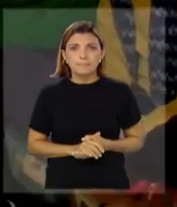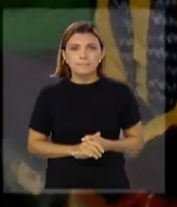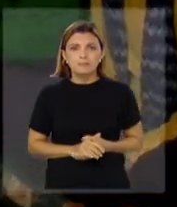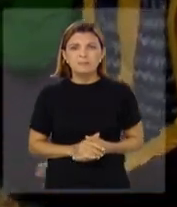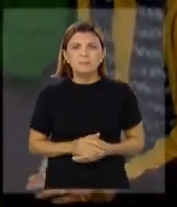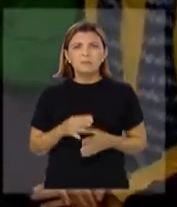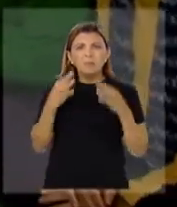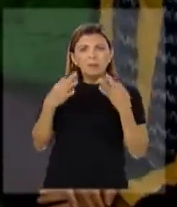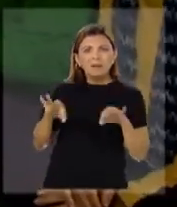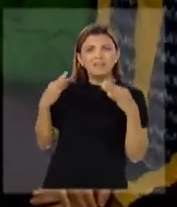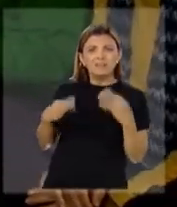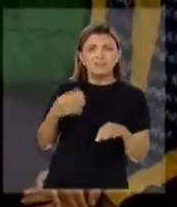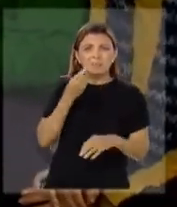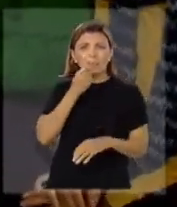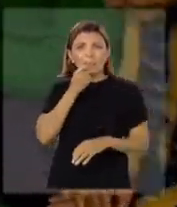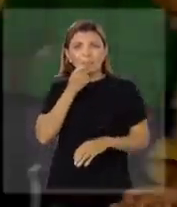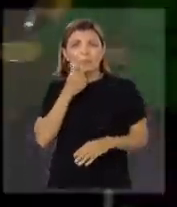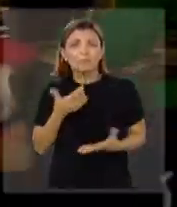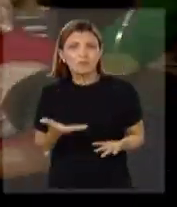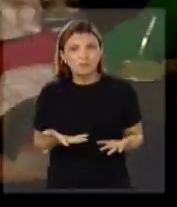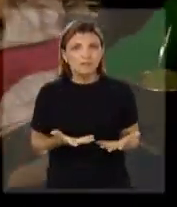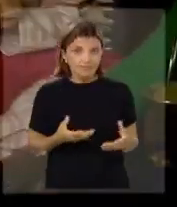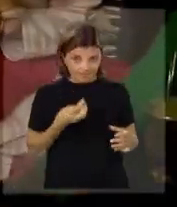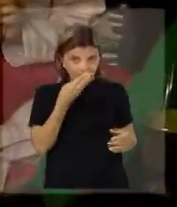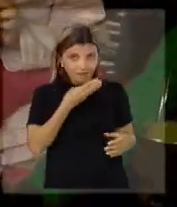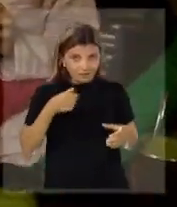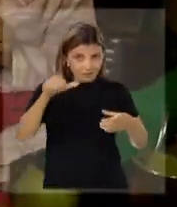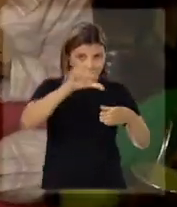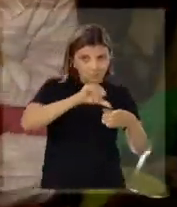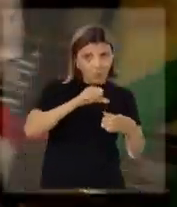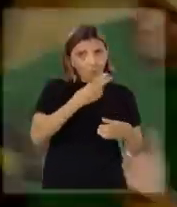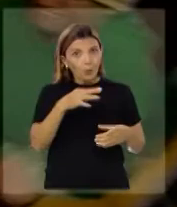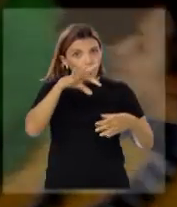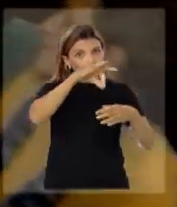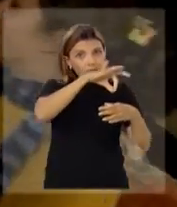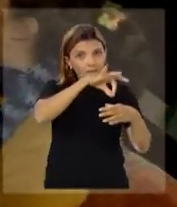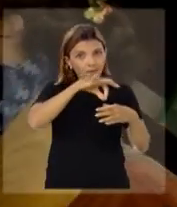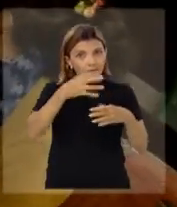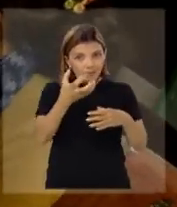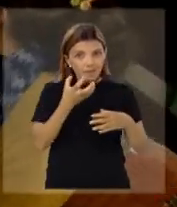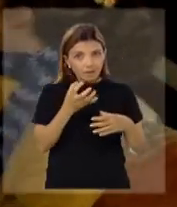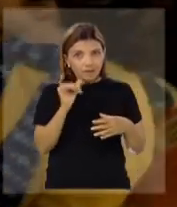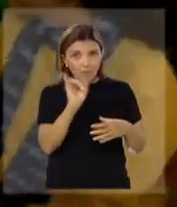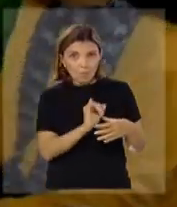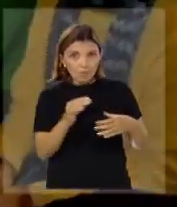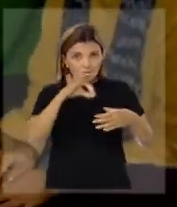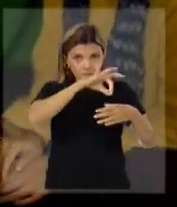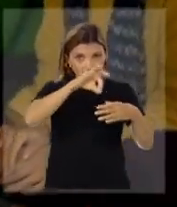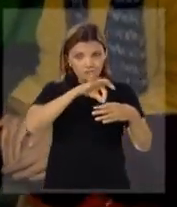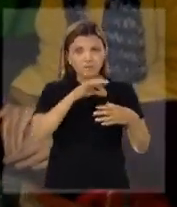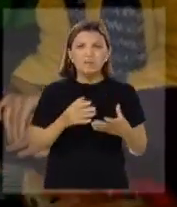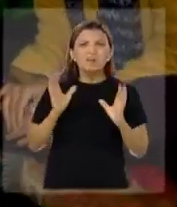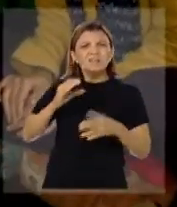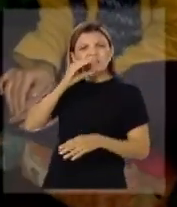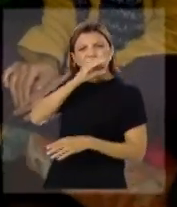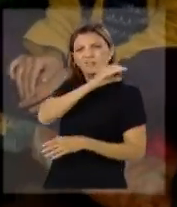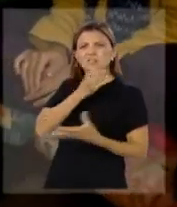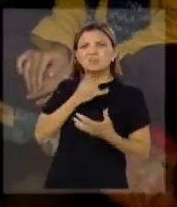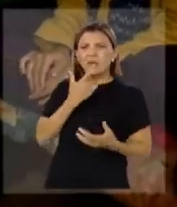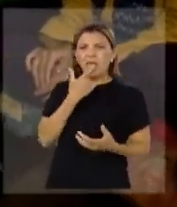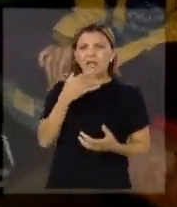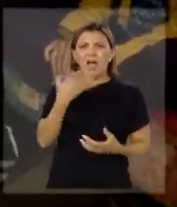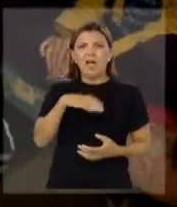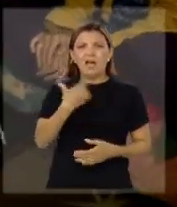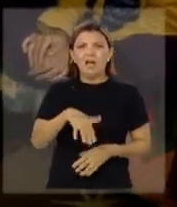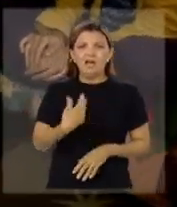Ai, gente, isso é horrível, é amargo. Ah, não, Marta. Vai falar que quer botar açúcar. Ou adoçante. Ah, eu quero. E além do mais, isso daí tá muito